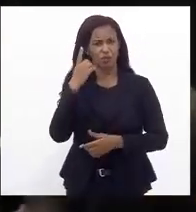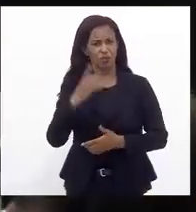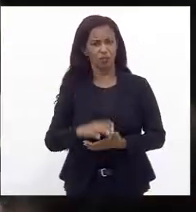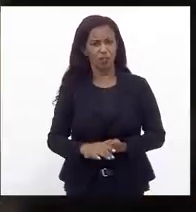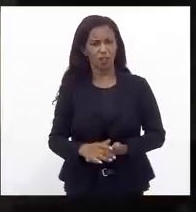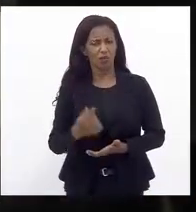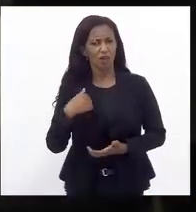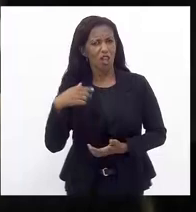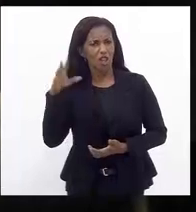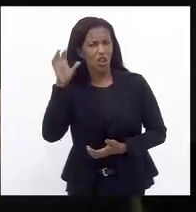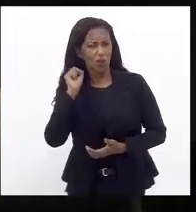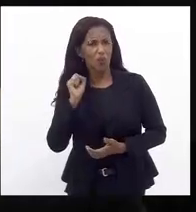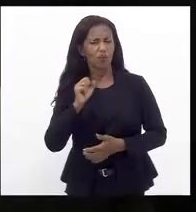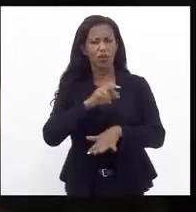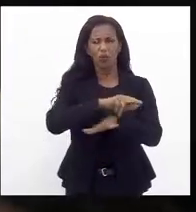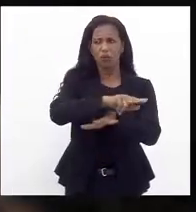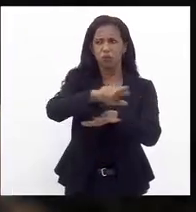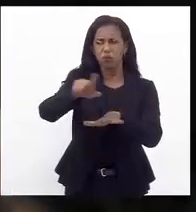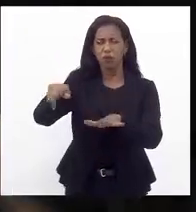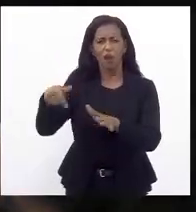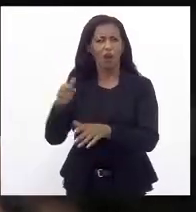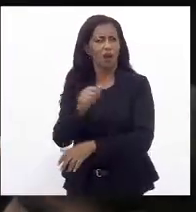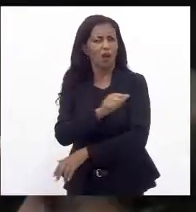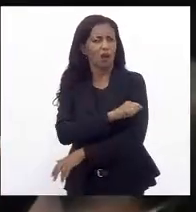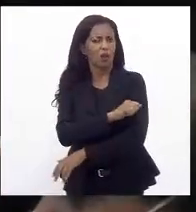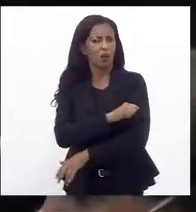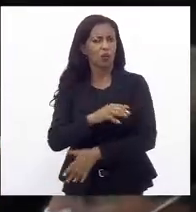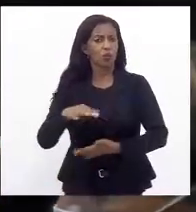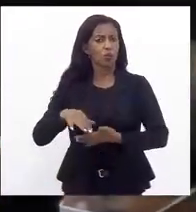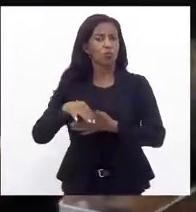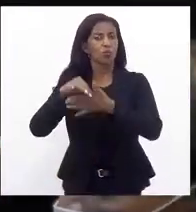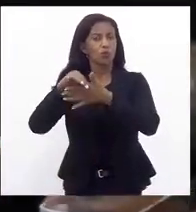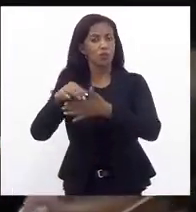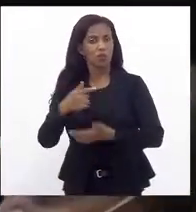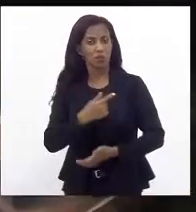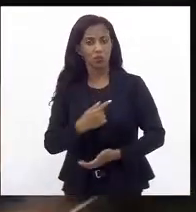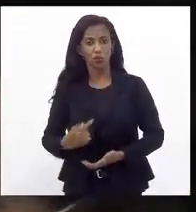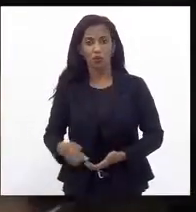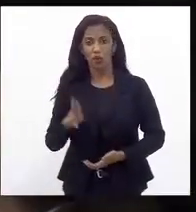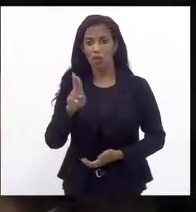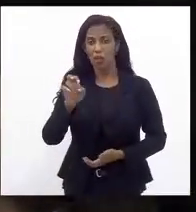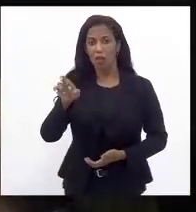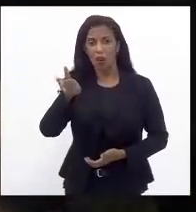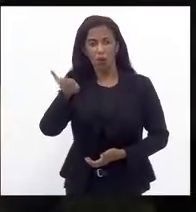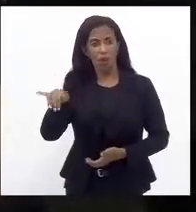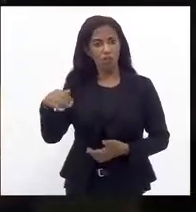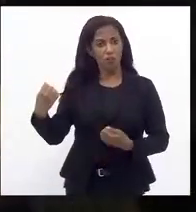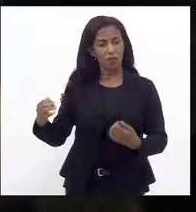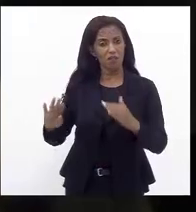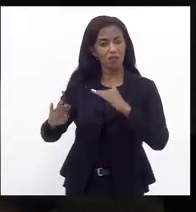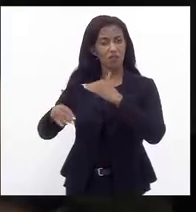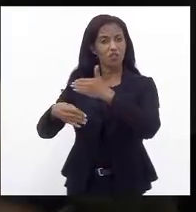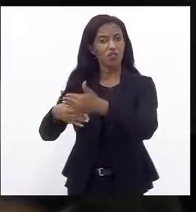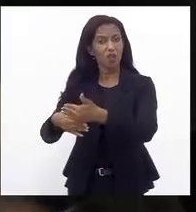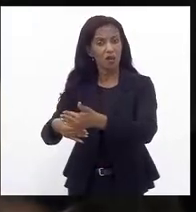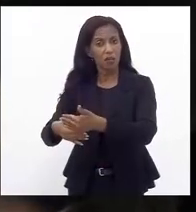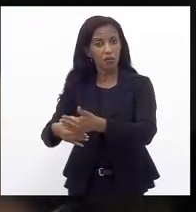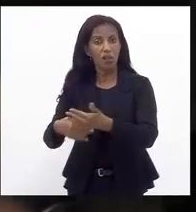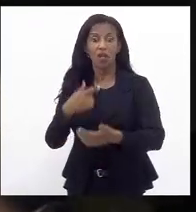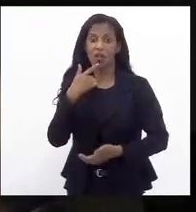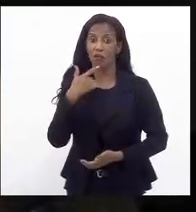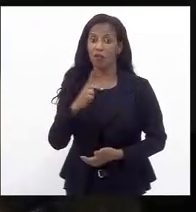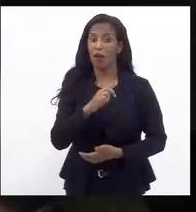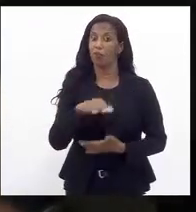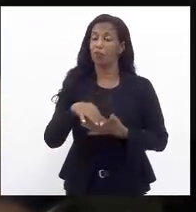ouvi e não sou eu diversos servidores e estudantes do líder do governo que o Anjo deveria ser fechada e fala do líder